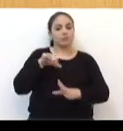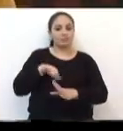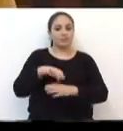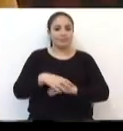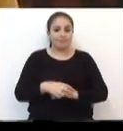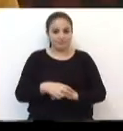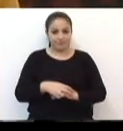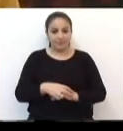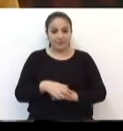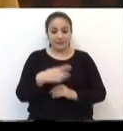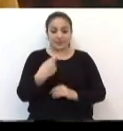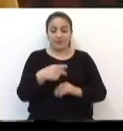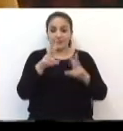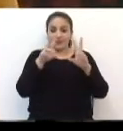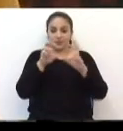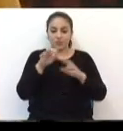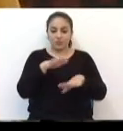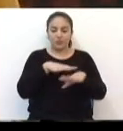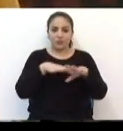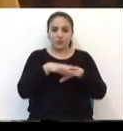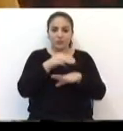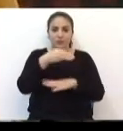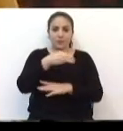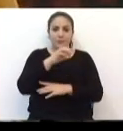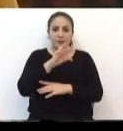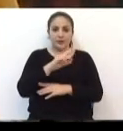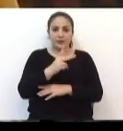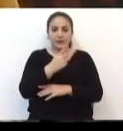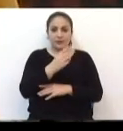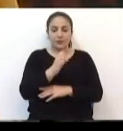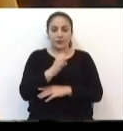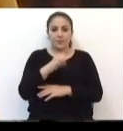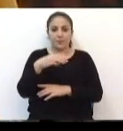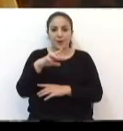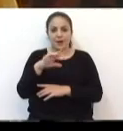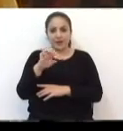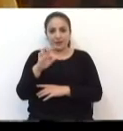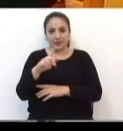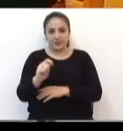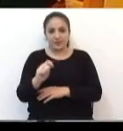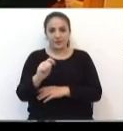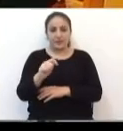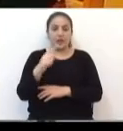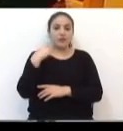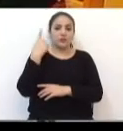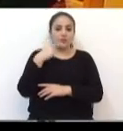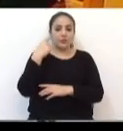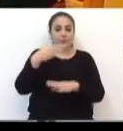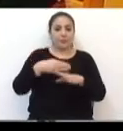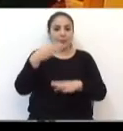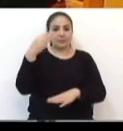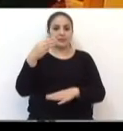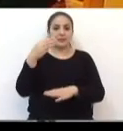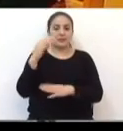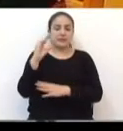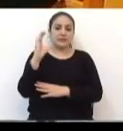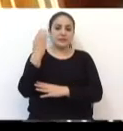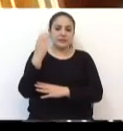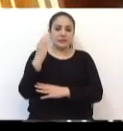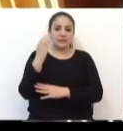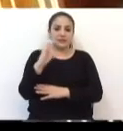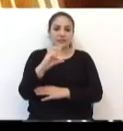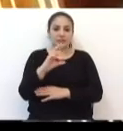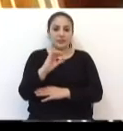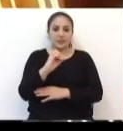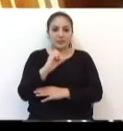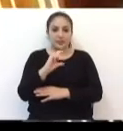alternativas. Sobre este assunto, eu converso com Matheus Marques, advogado criminalista e mestre em ciências criminais e